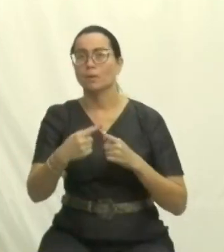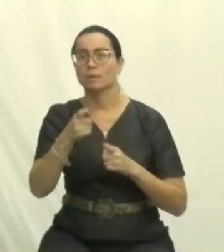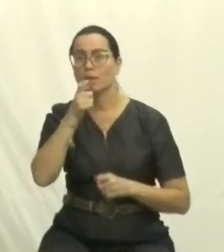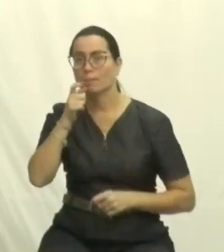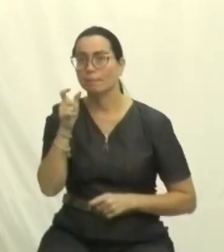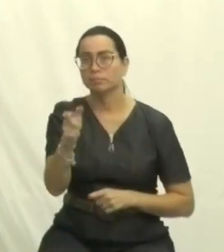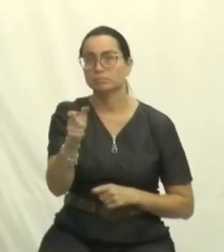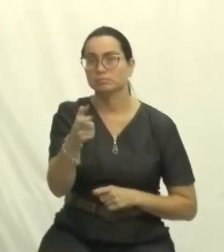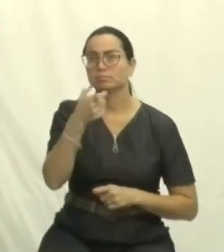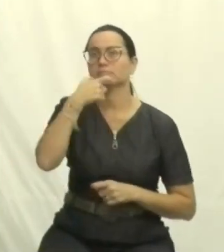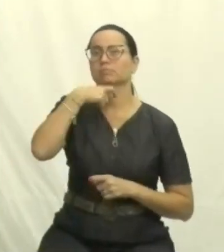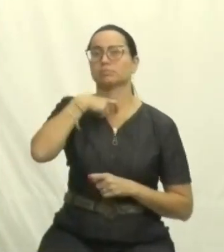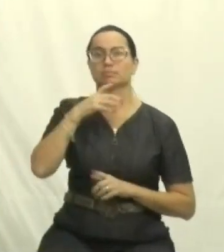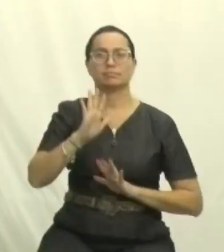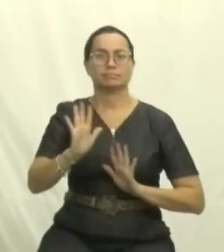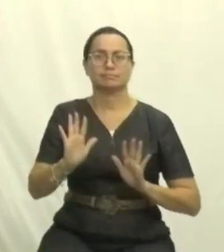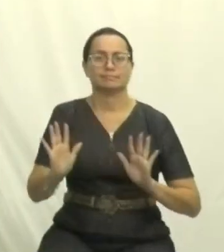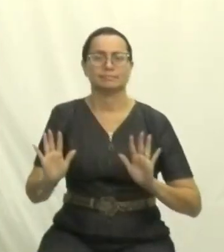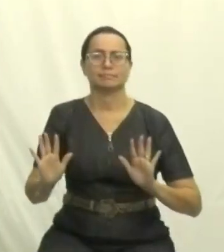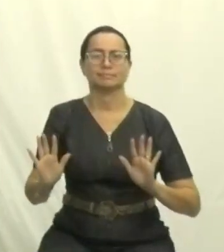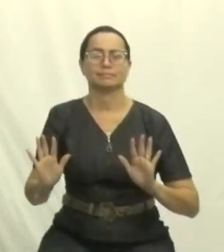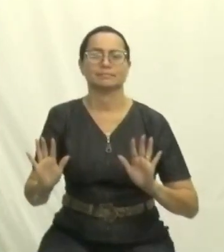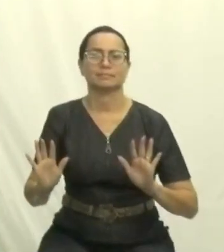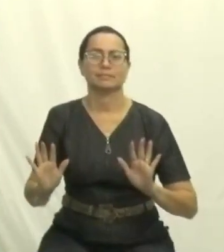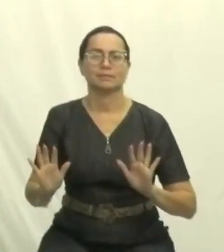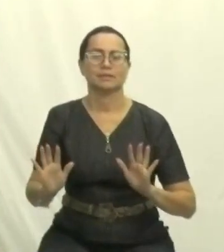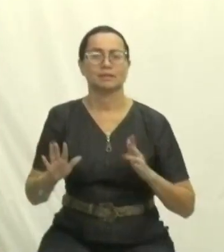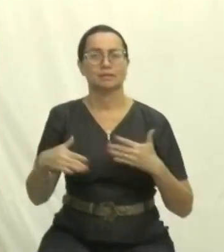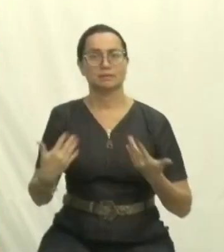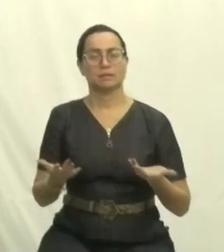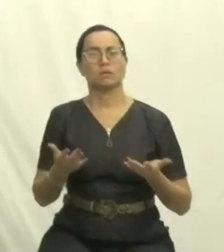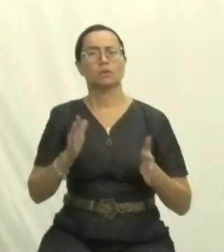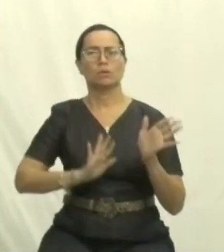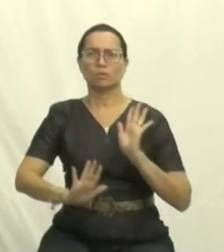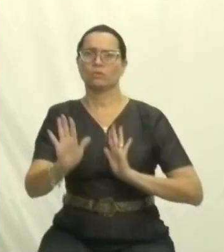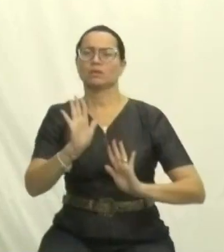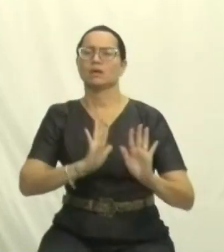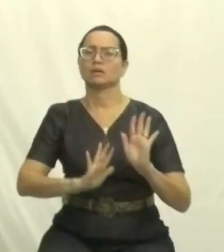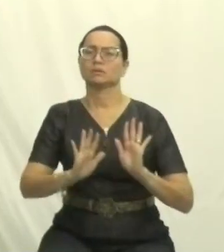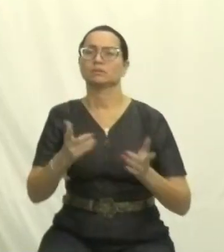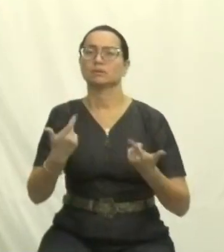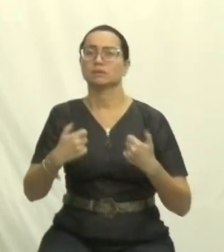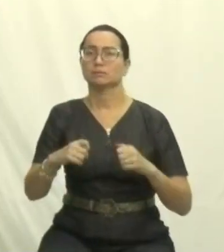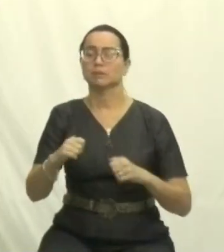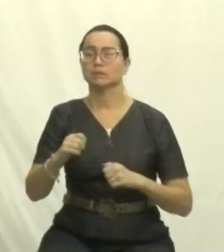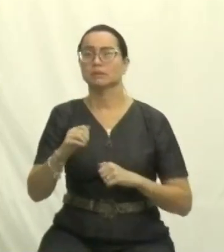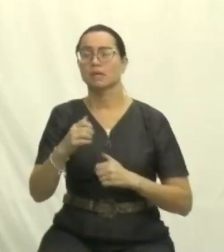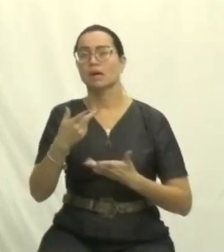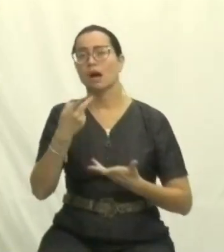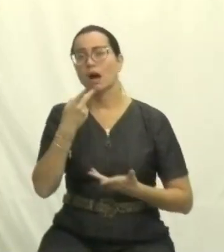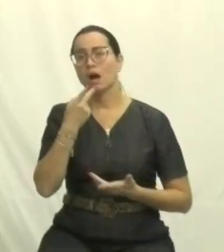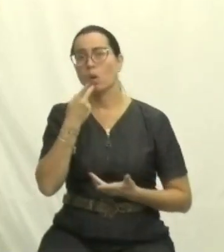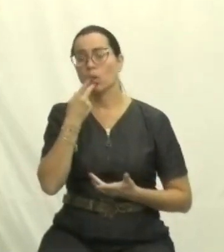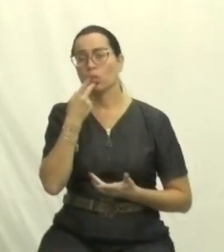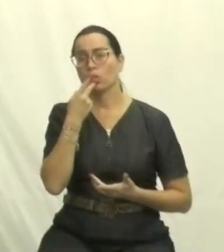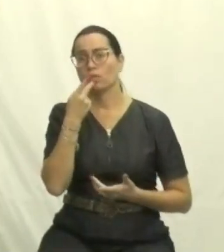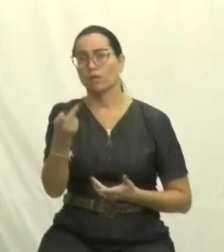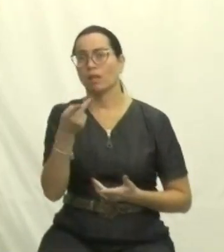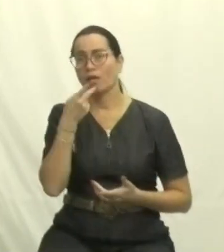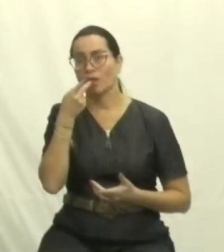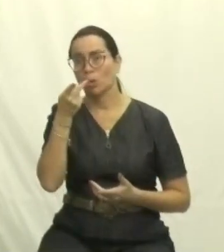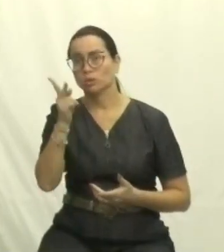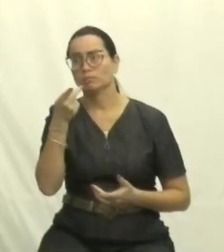vai para voltar, não tem uma volta. Então, o cuidado que tem que ter quando fala alguma coisa com relação a algum tipo de situação